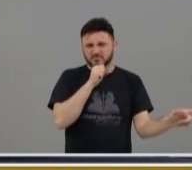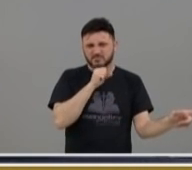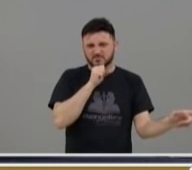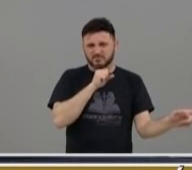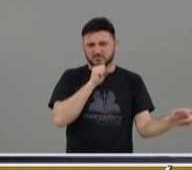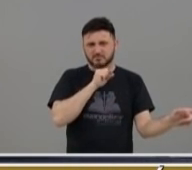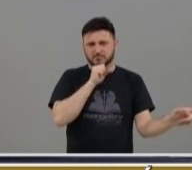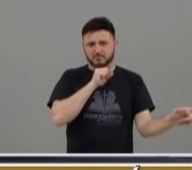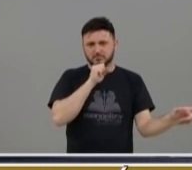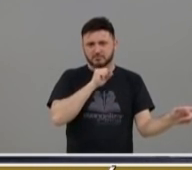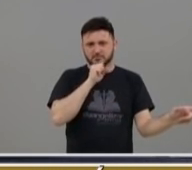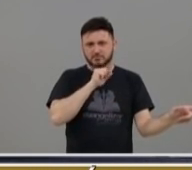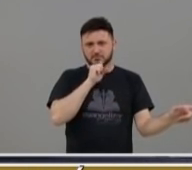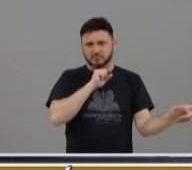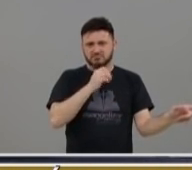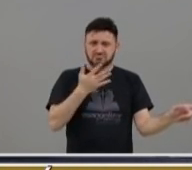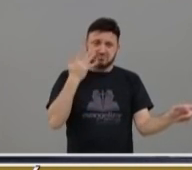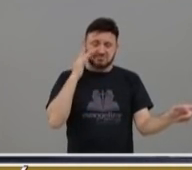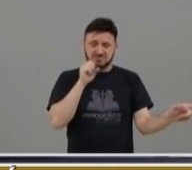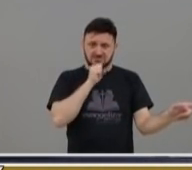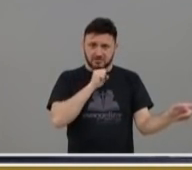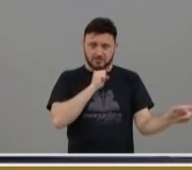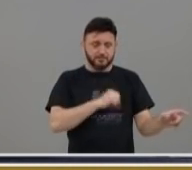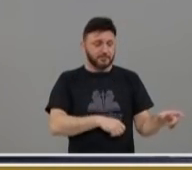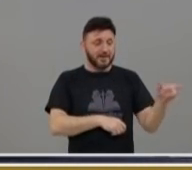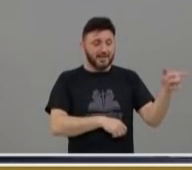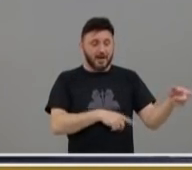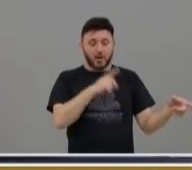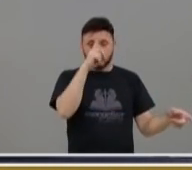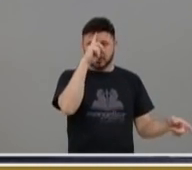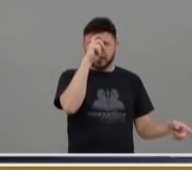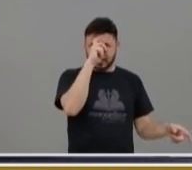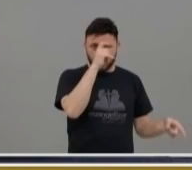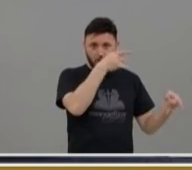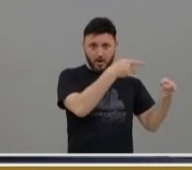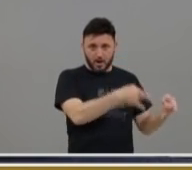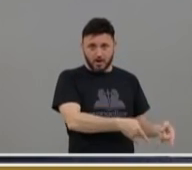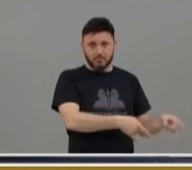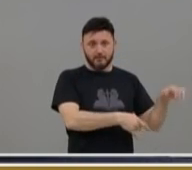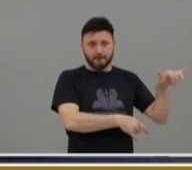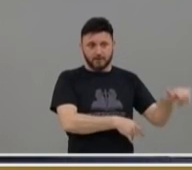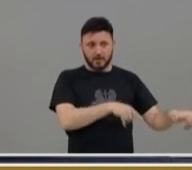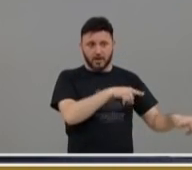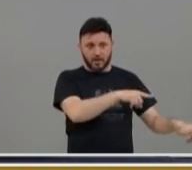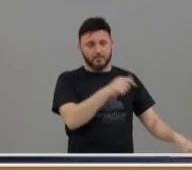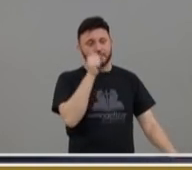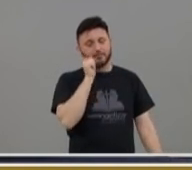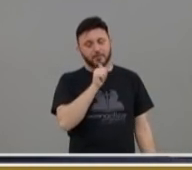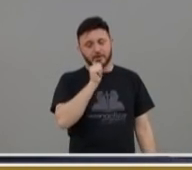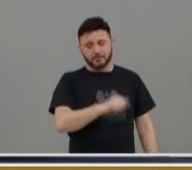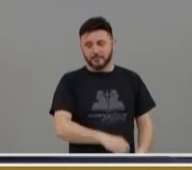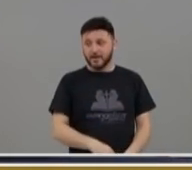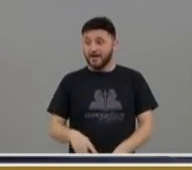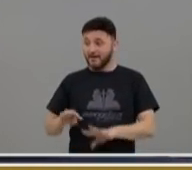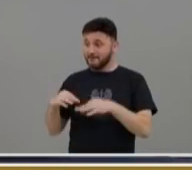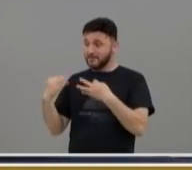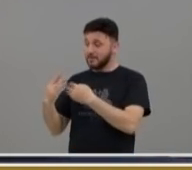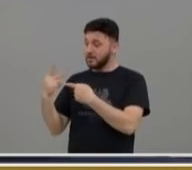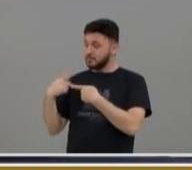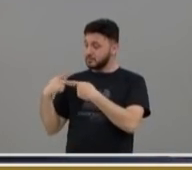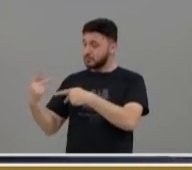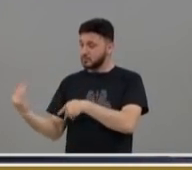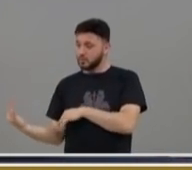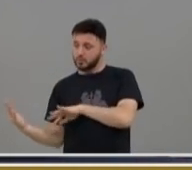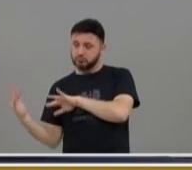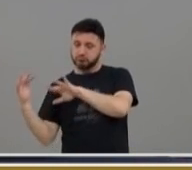fazia 5 meses naquele hospital. 5 meses ali, e a família toda me chamou e eu fui rezar com eles enquanto